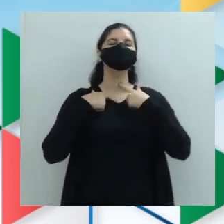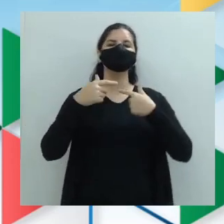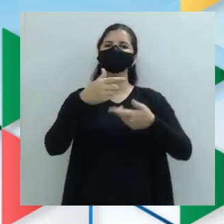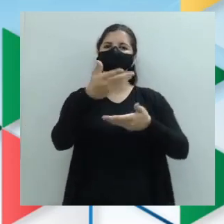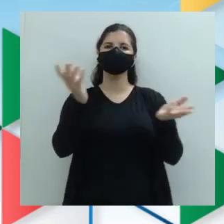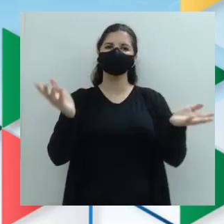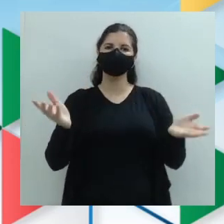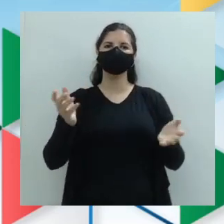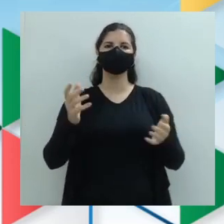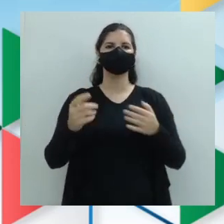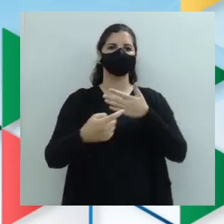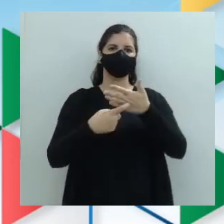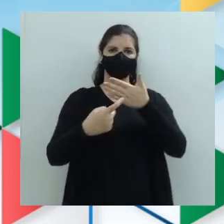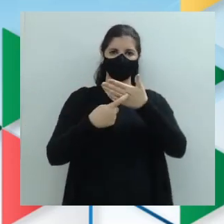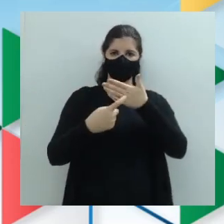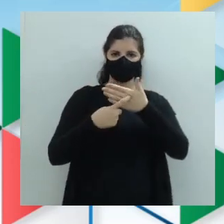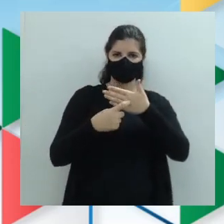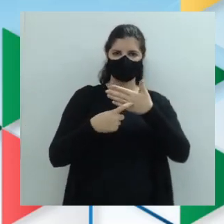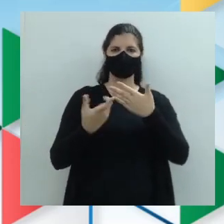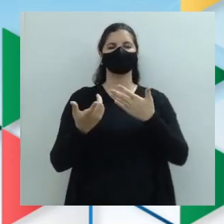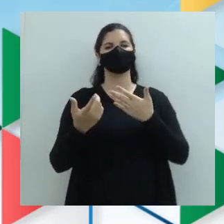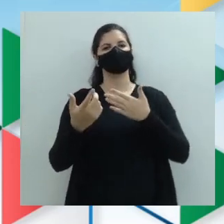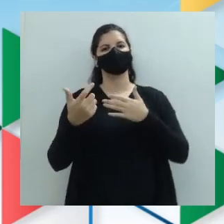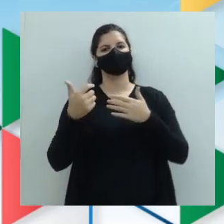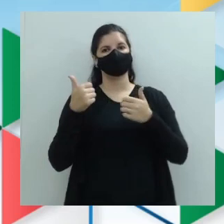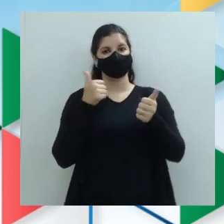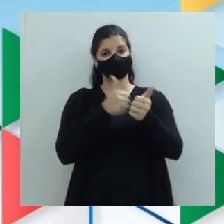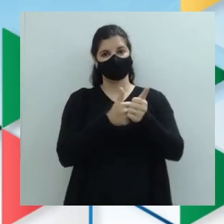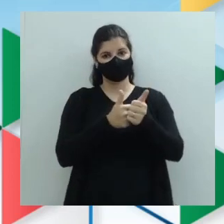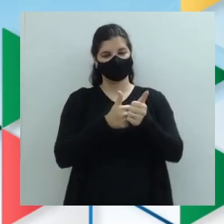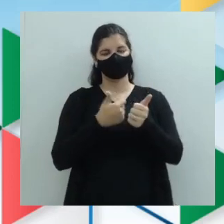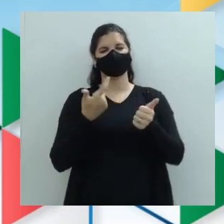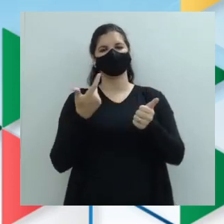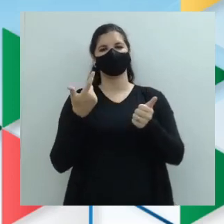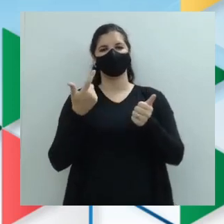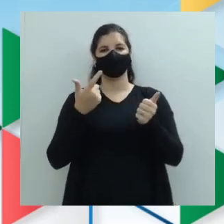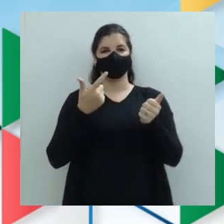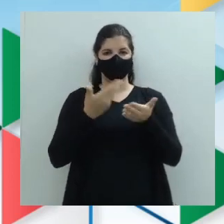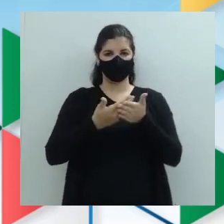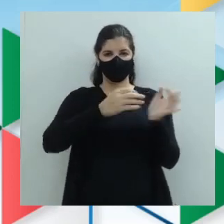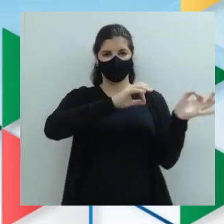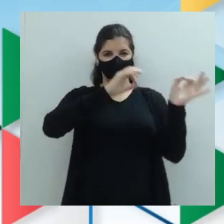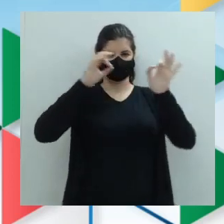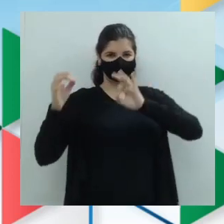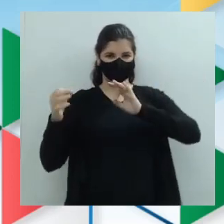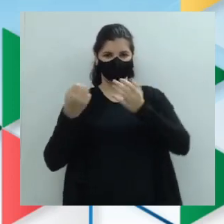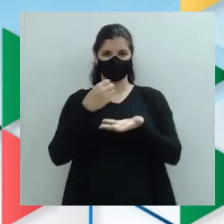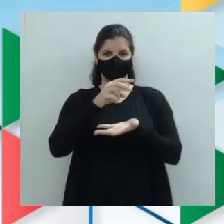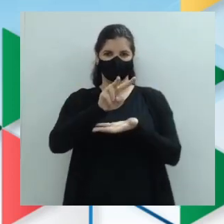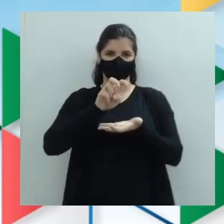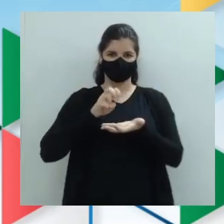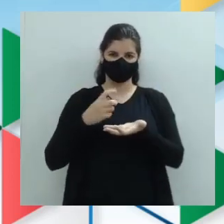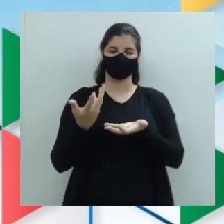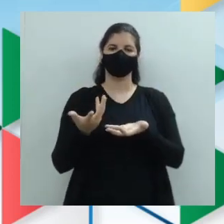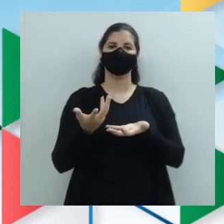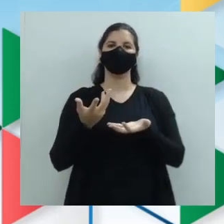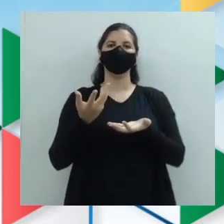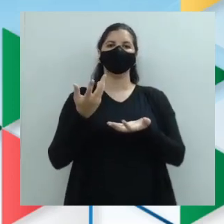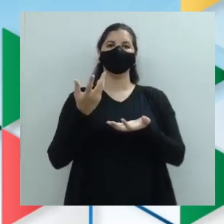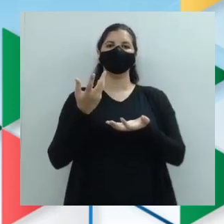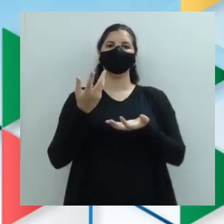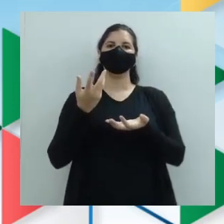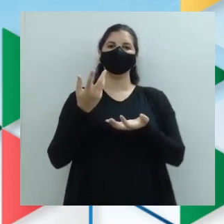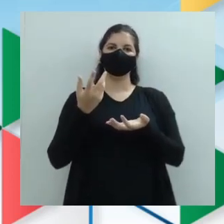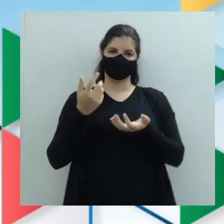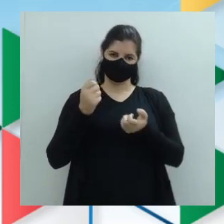vocês curtissem, fossem lá, me seguissem. Quando assistisse a aula do EducaPE, chega